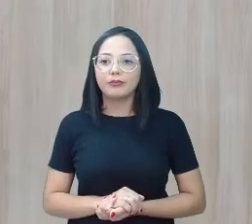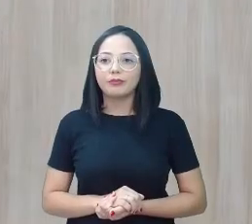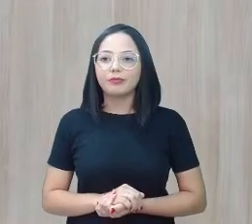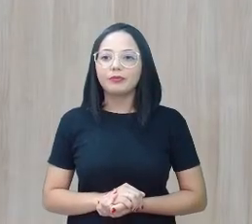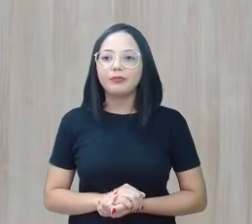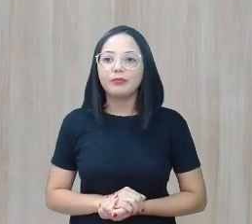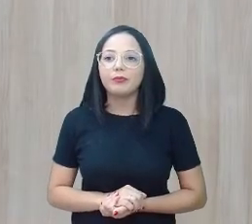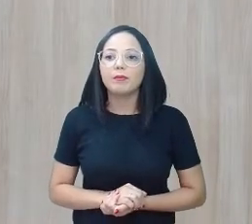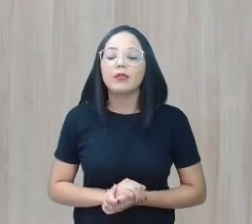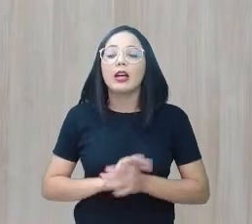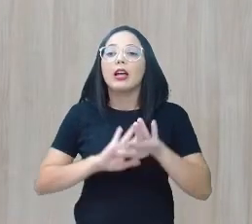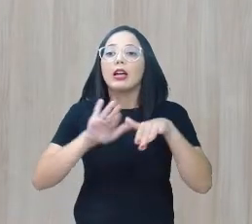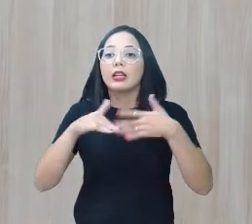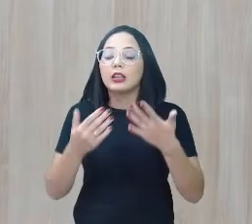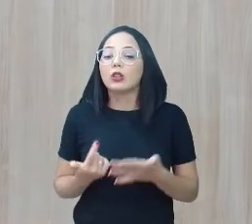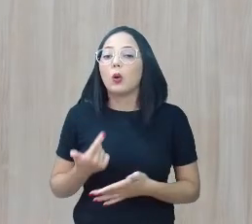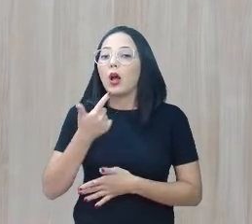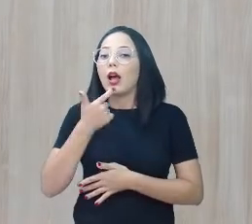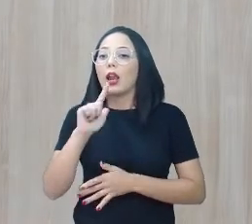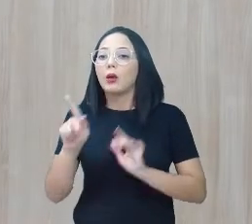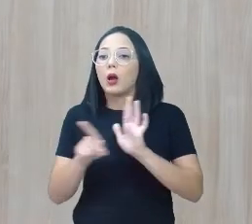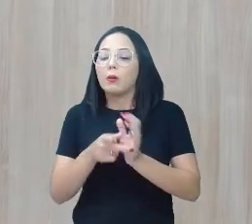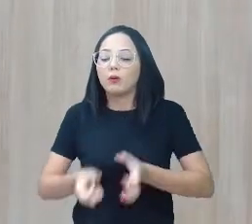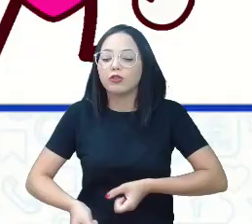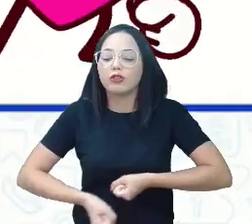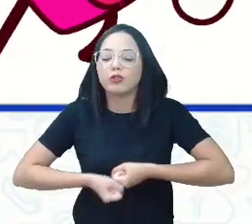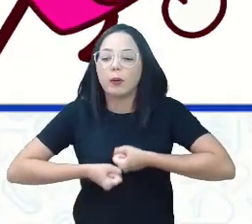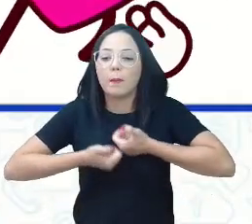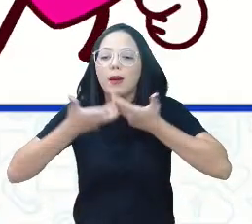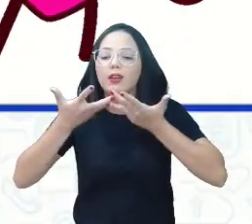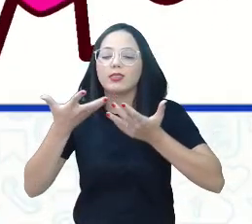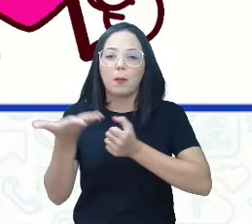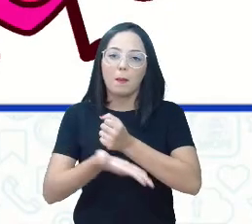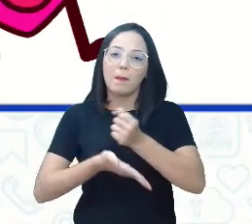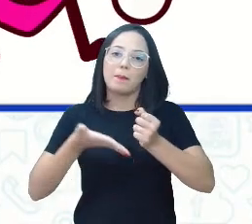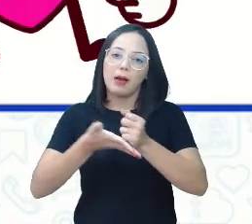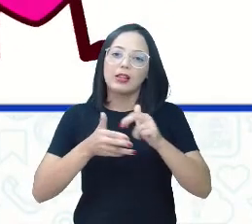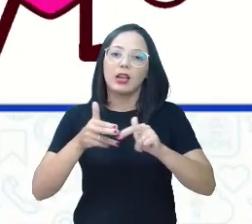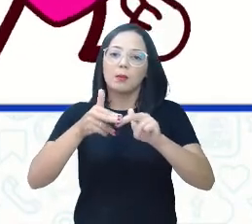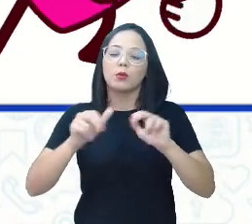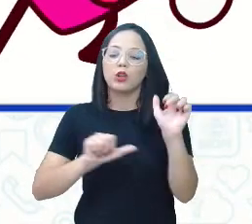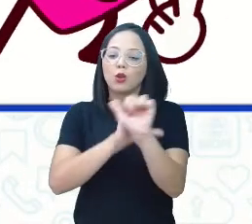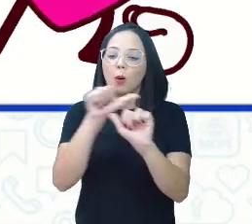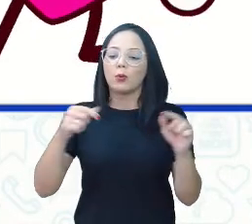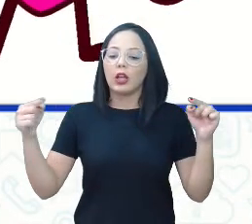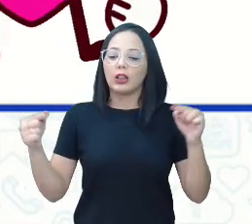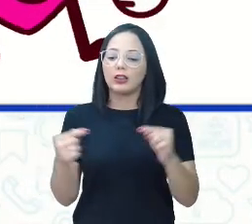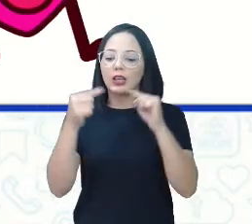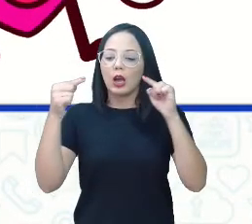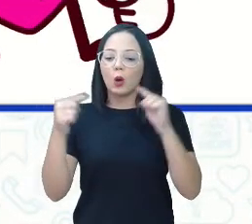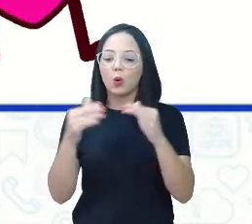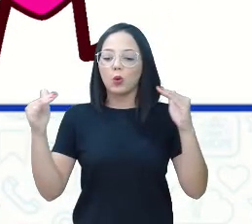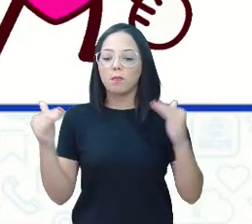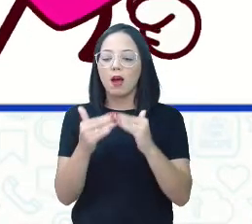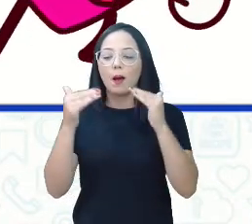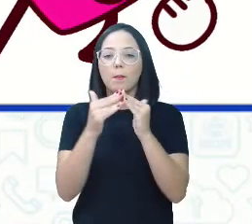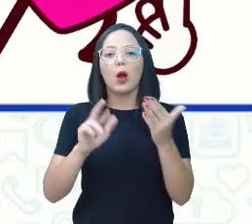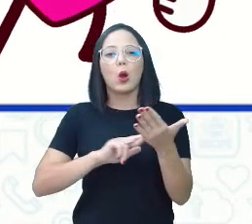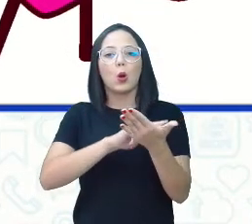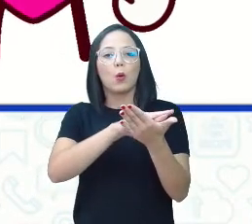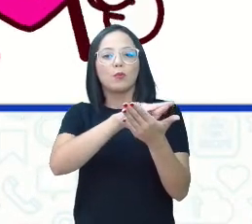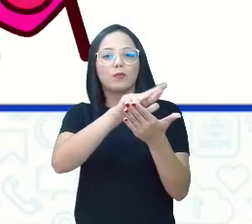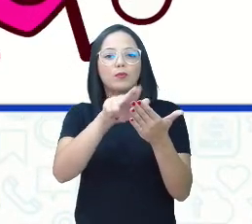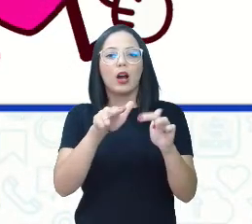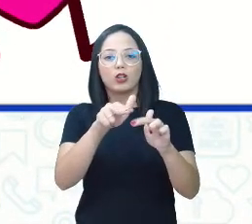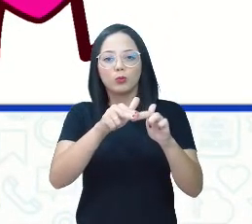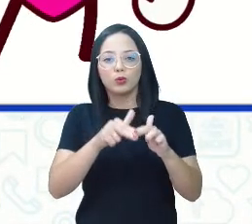Então, pessoal, a língua é a nossa expressão básica e, por isso, muda de acordo com vários fatores, conforme